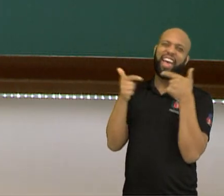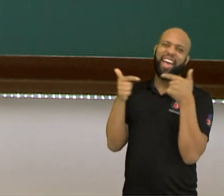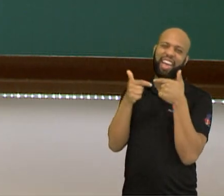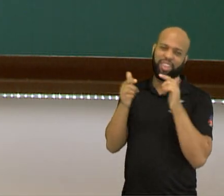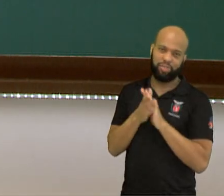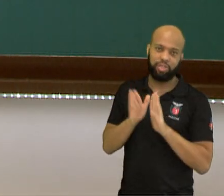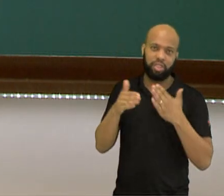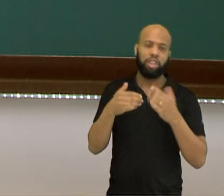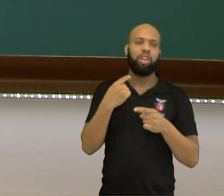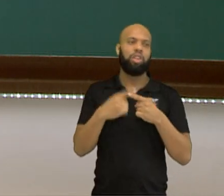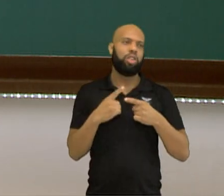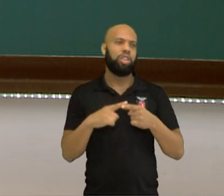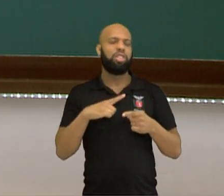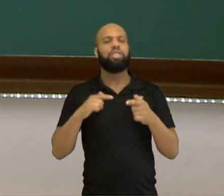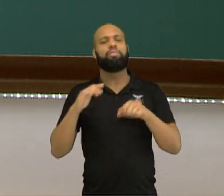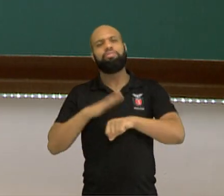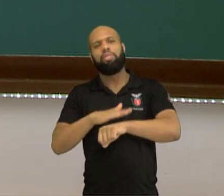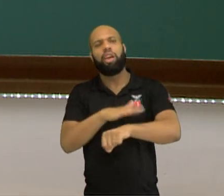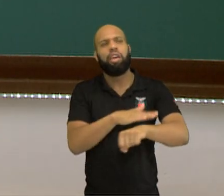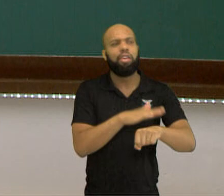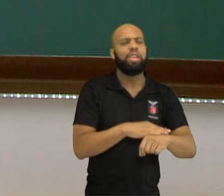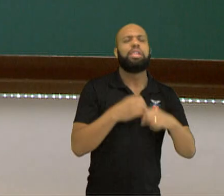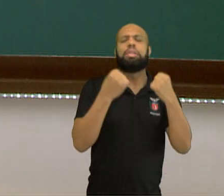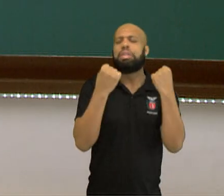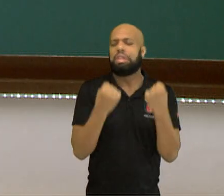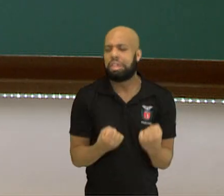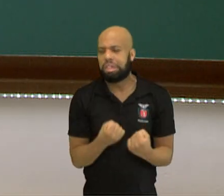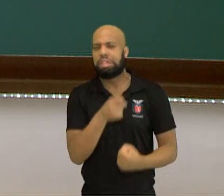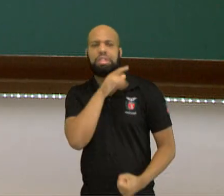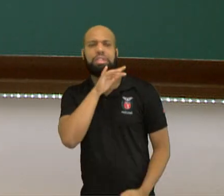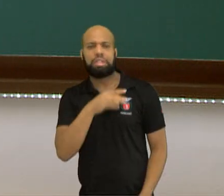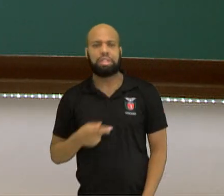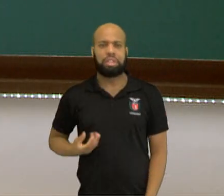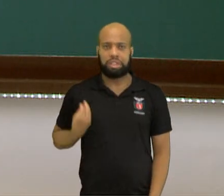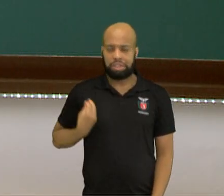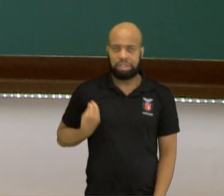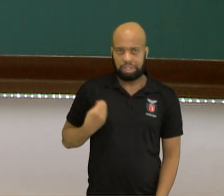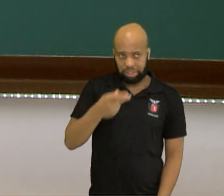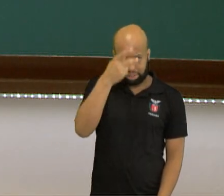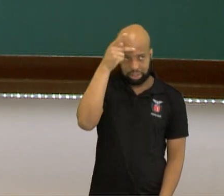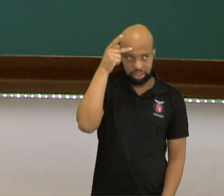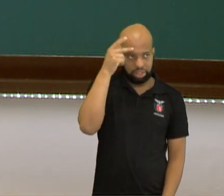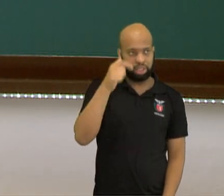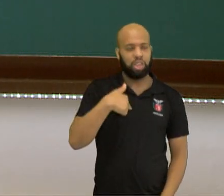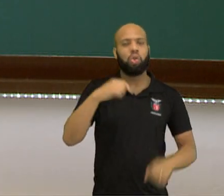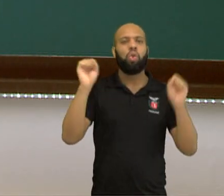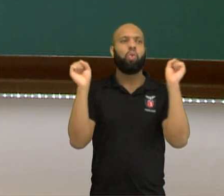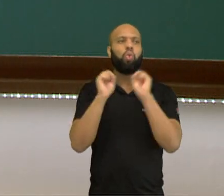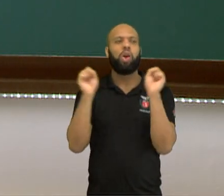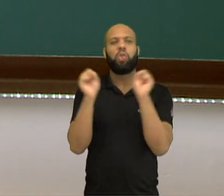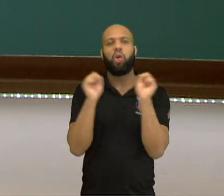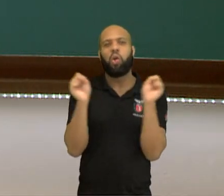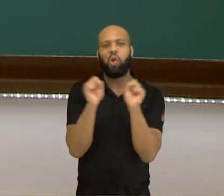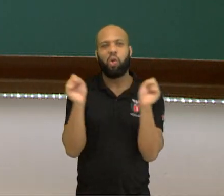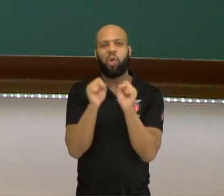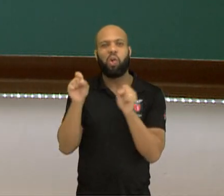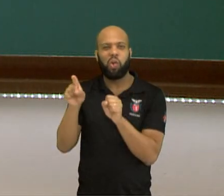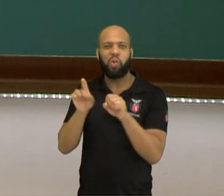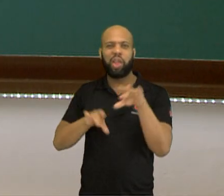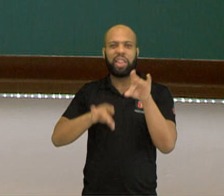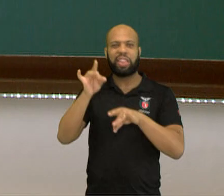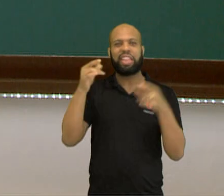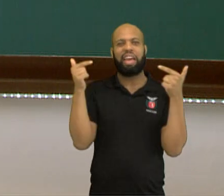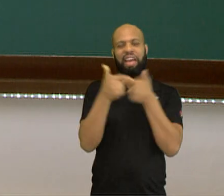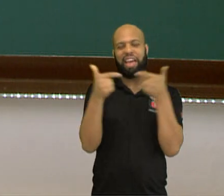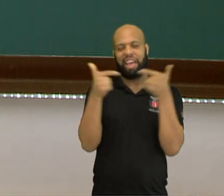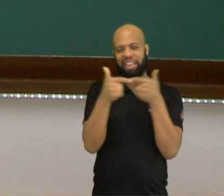aliviar aqueles momentos pesados, né, que as pessoas tinham. Eu mesma adoro uma boa comédia, não sei se você